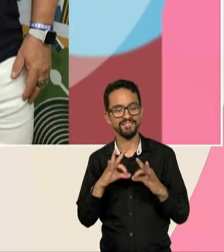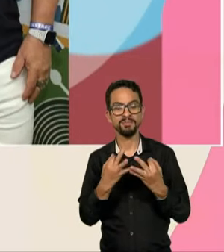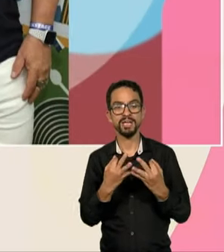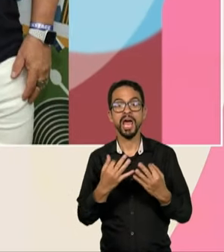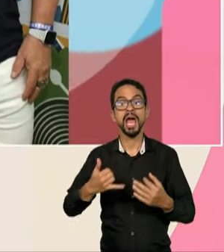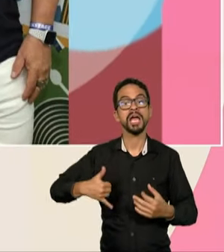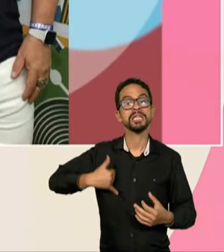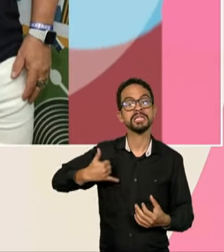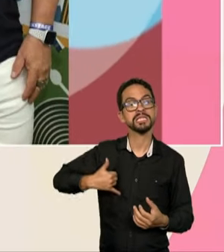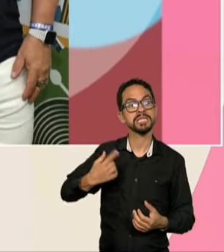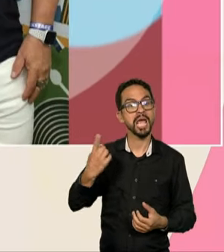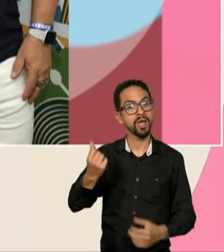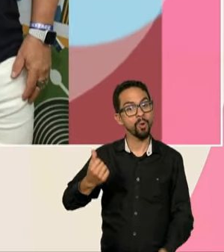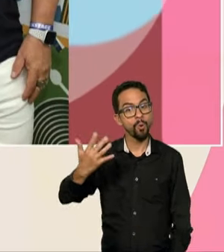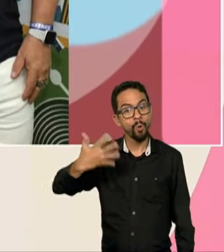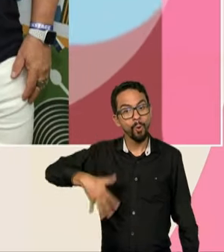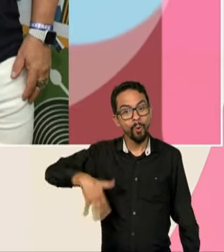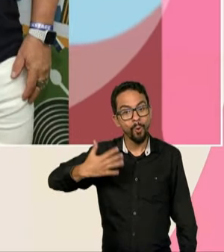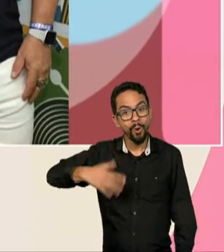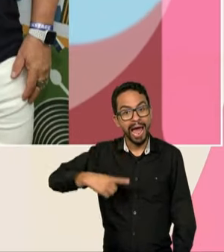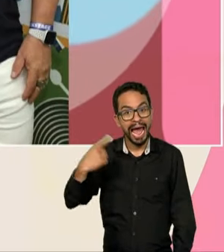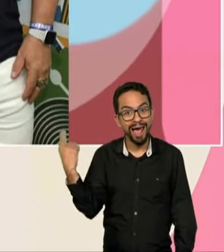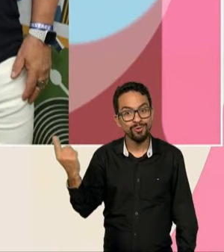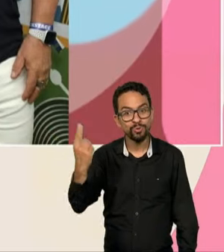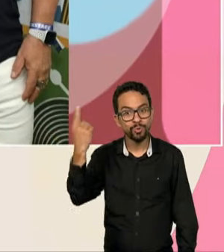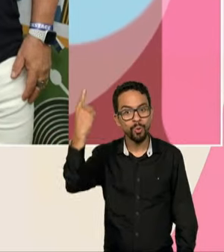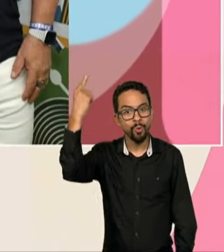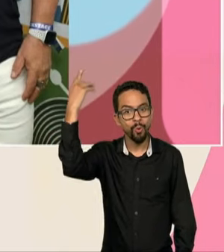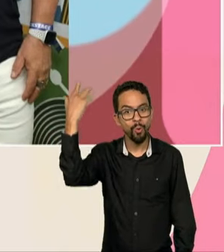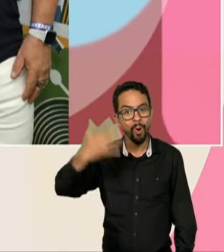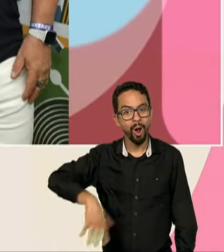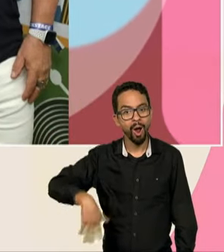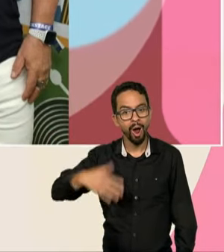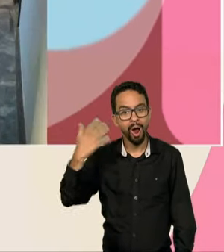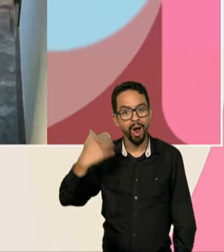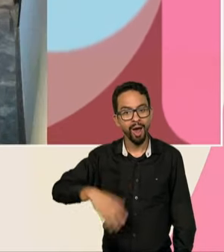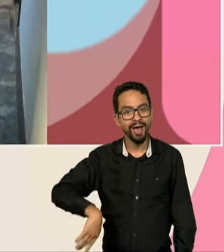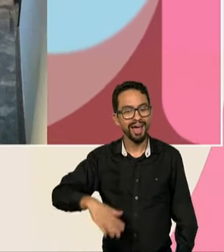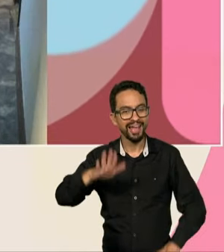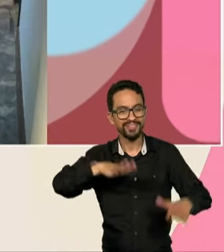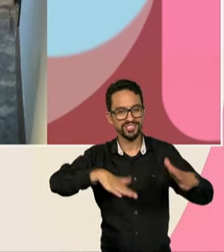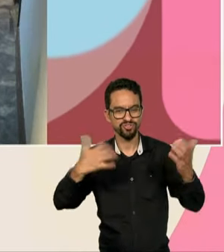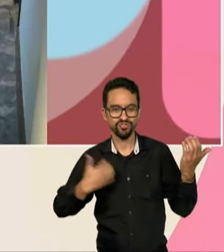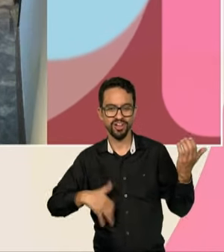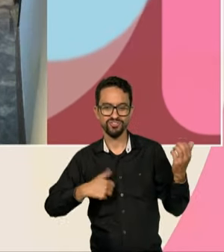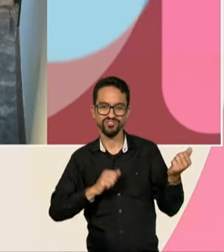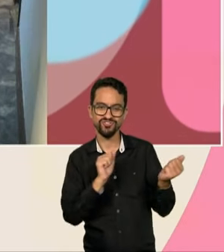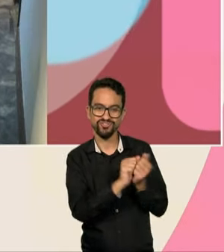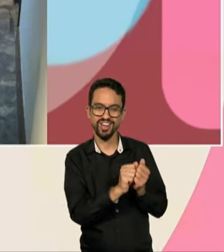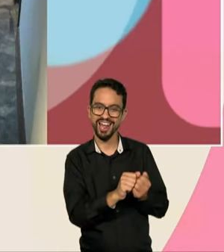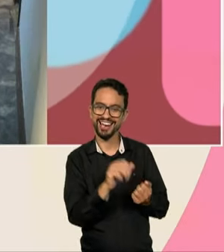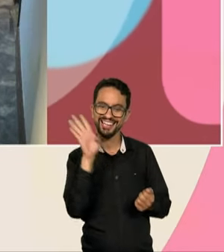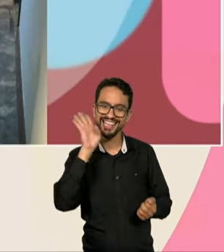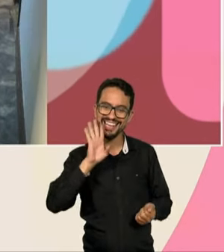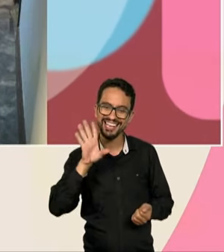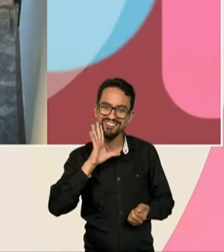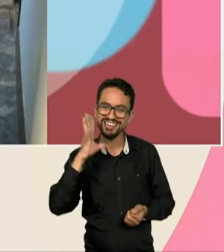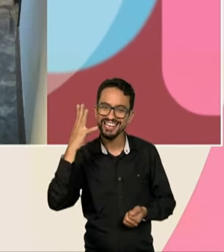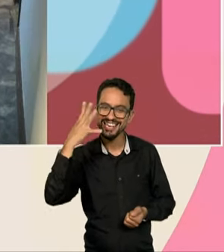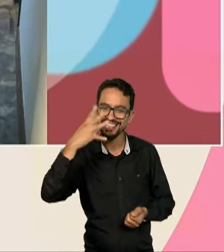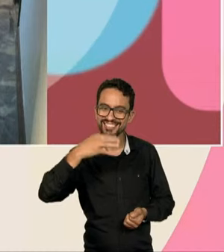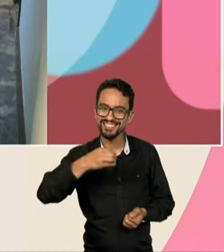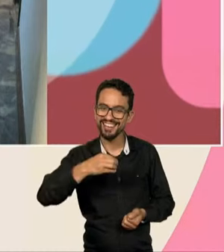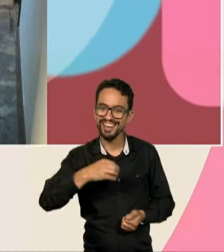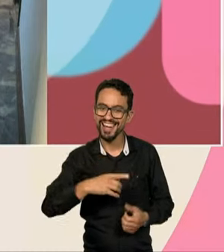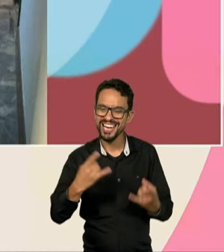com o quê? 16? Olha! 16, gente, ele tá gigante. De vez em quando toca comigo no show. Que lindo. Que linda. É. Olha que